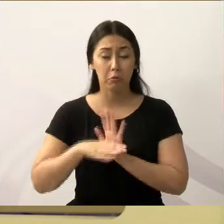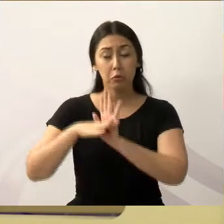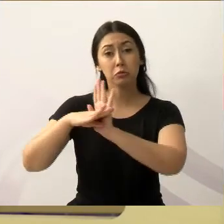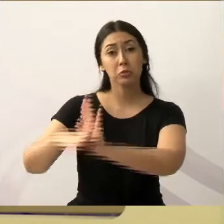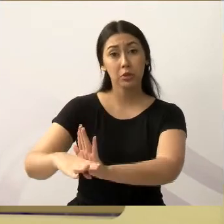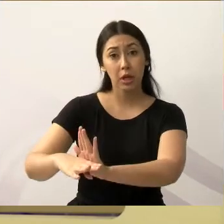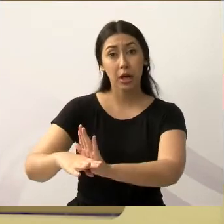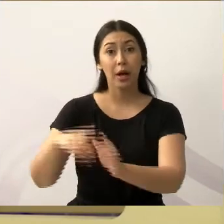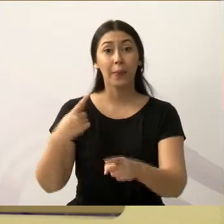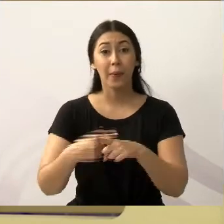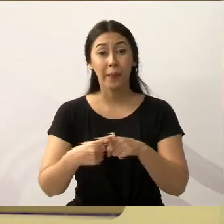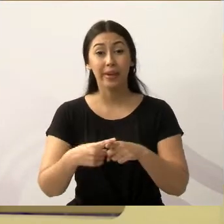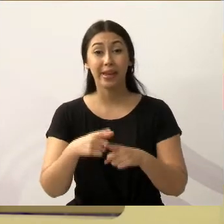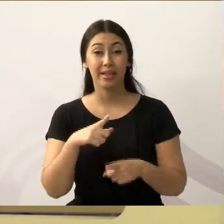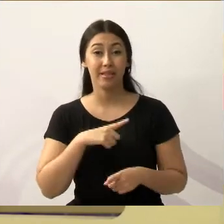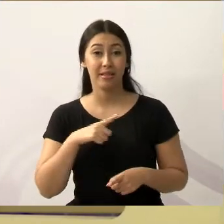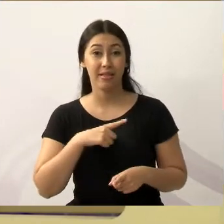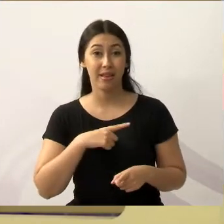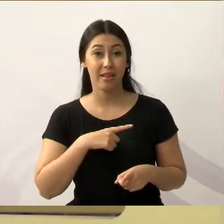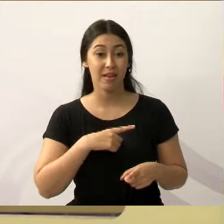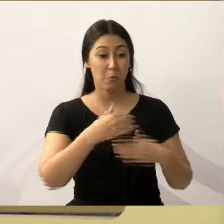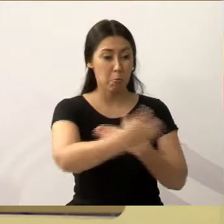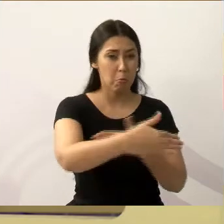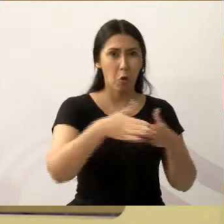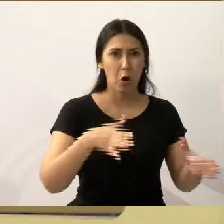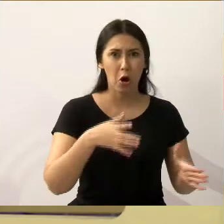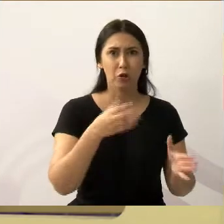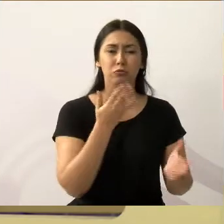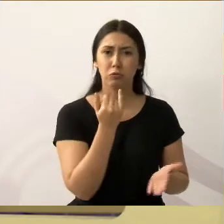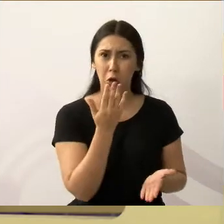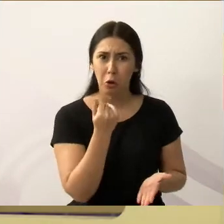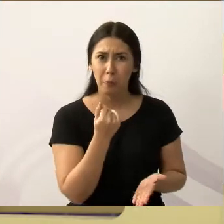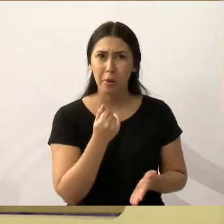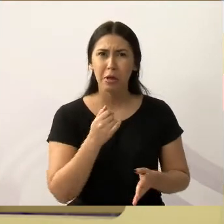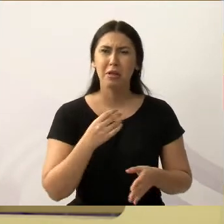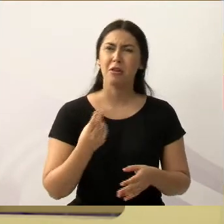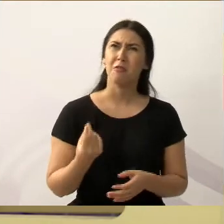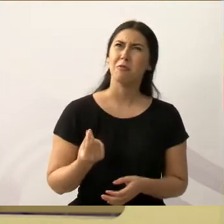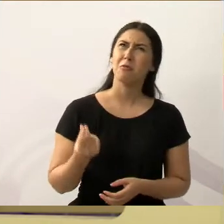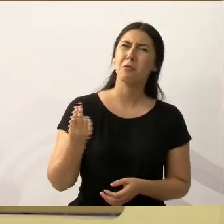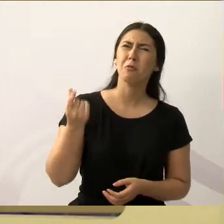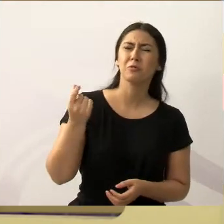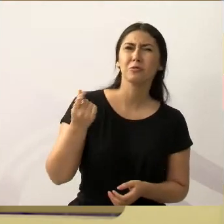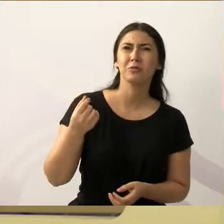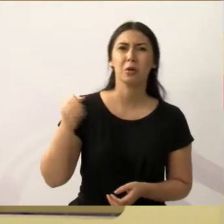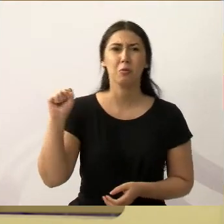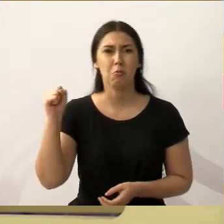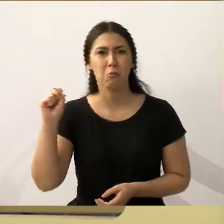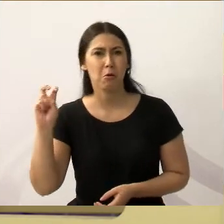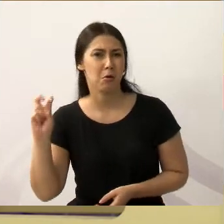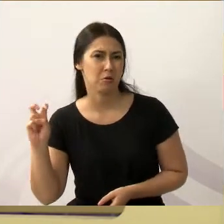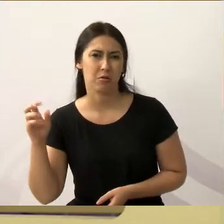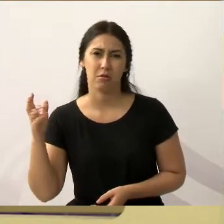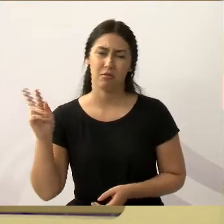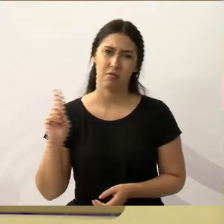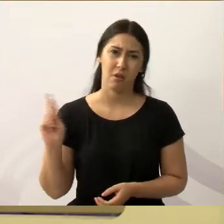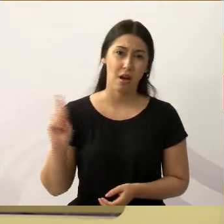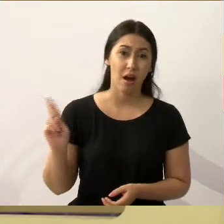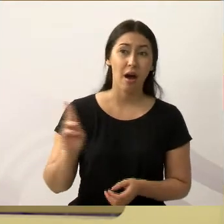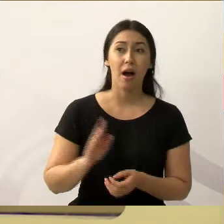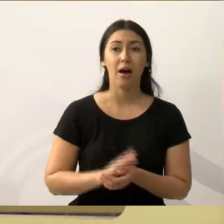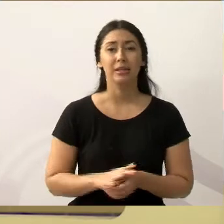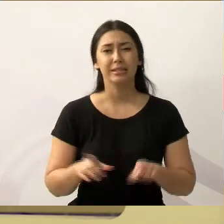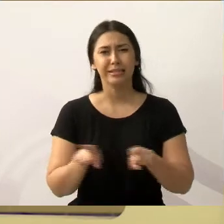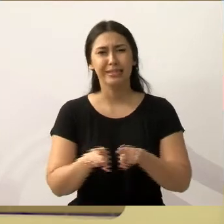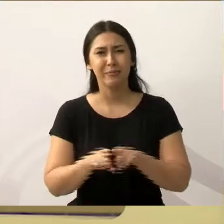básicas que custam de R$ 80, R$ 90, e o máximo de teto de uma cesta básica que tenha vários alimentos, seja um pouco mais completa, ela custa